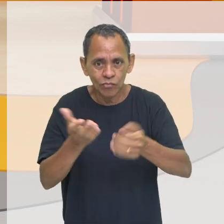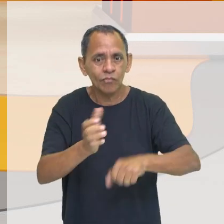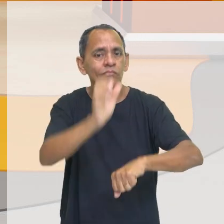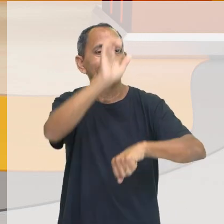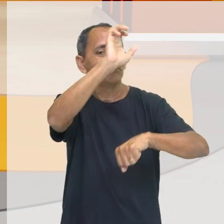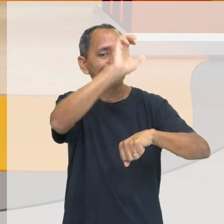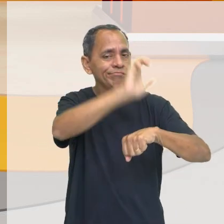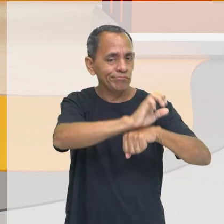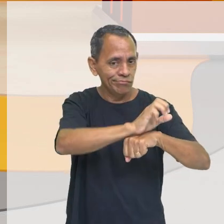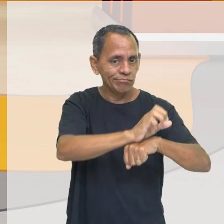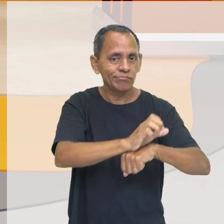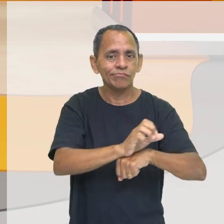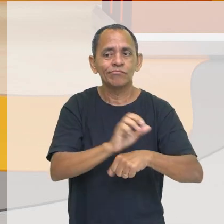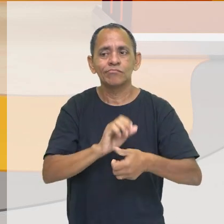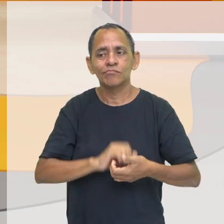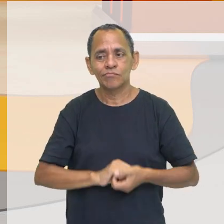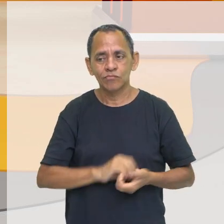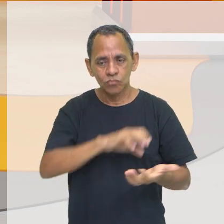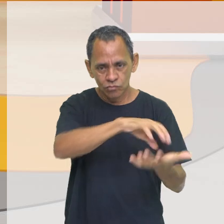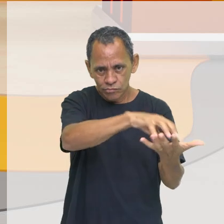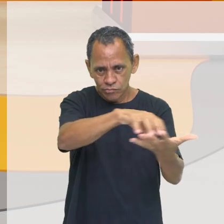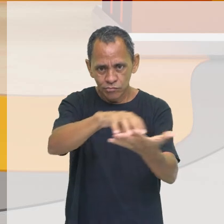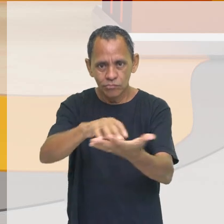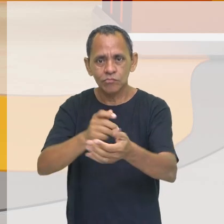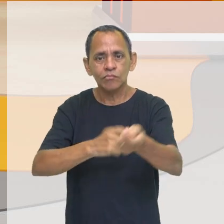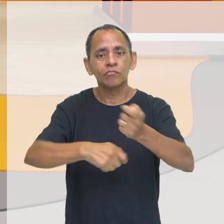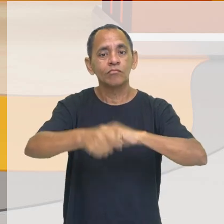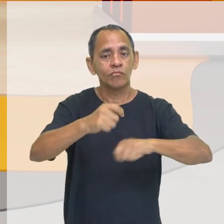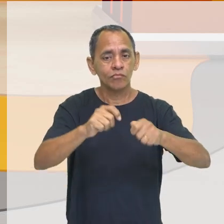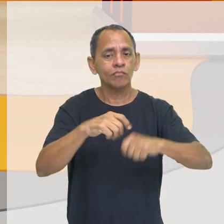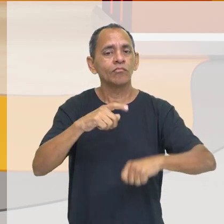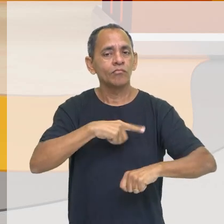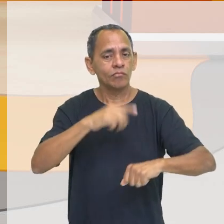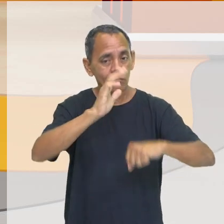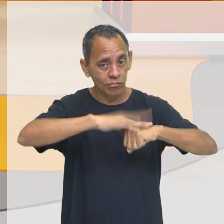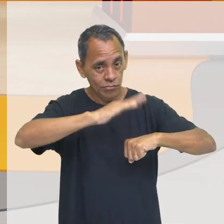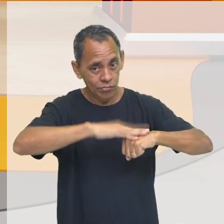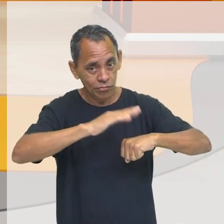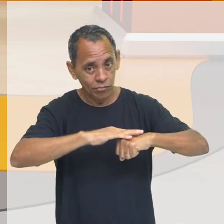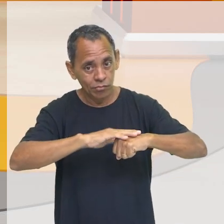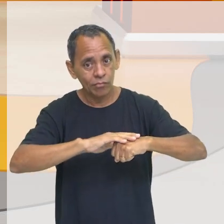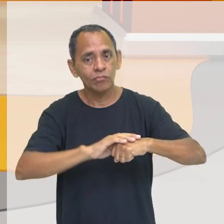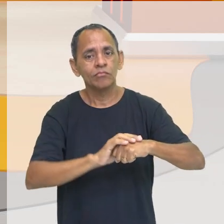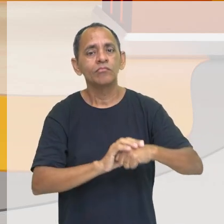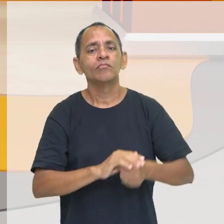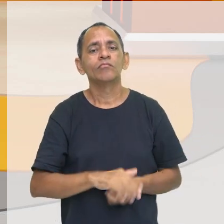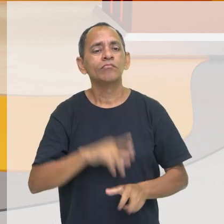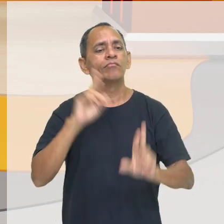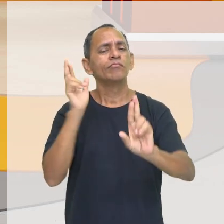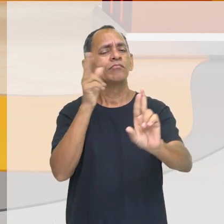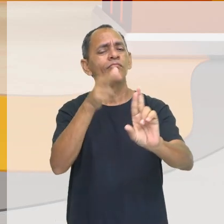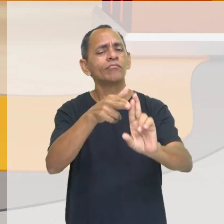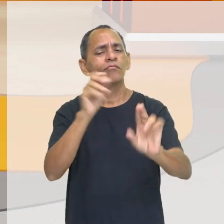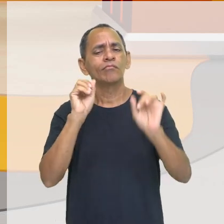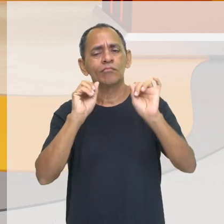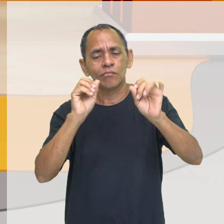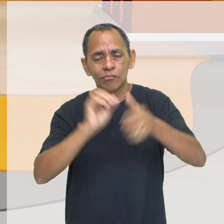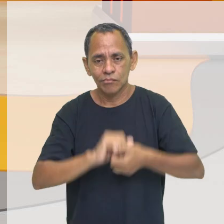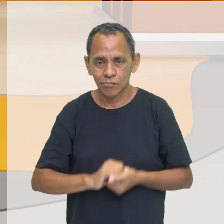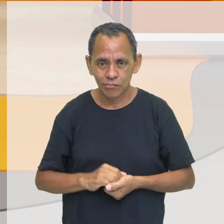a ser unidades federativas. E essas unidades federativas terão uma certa autonomia política